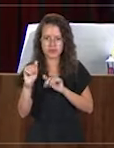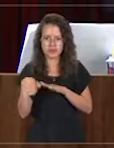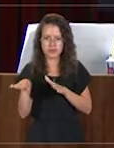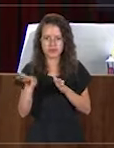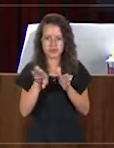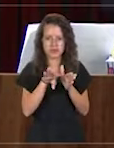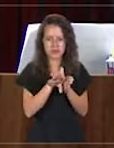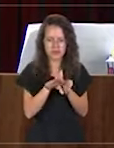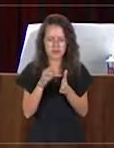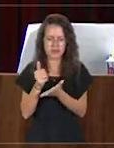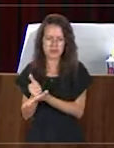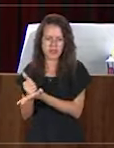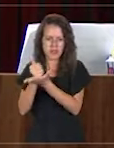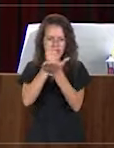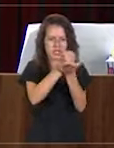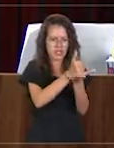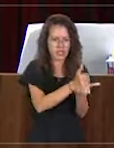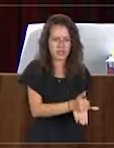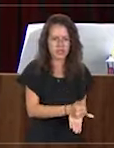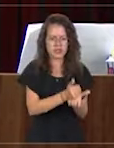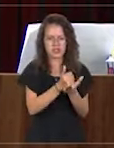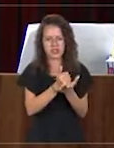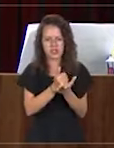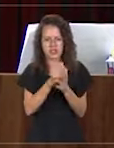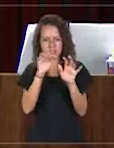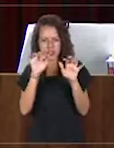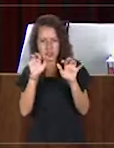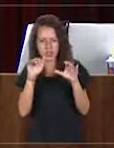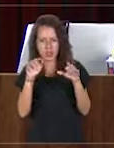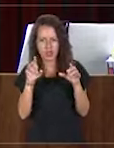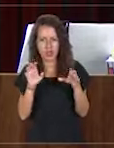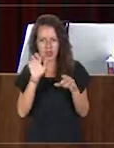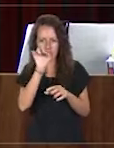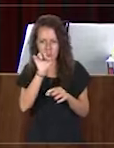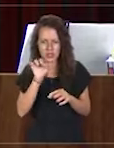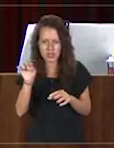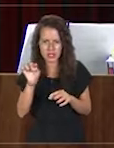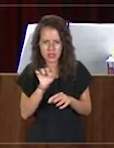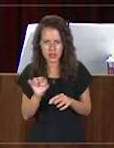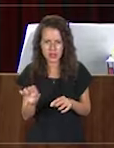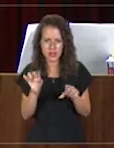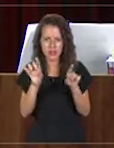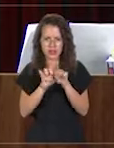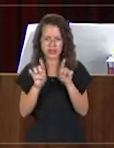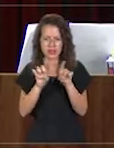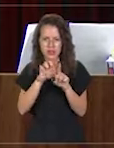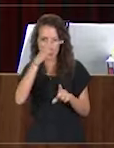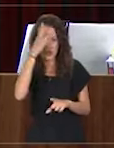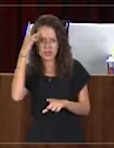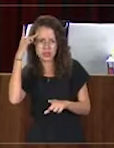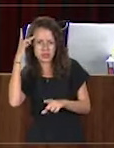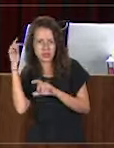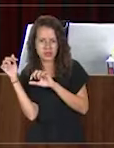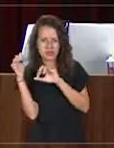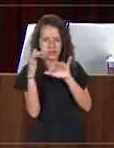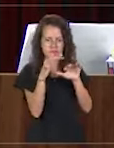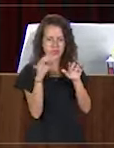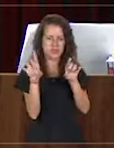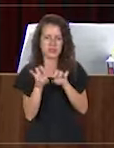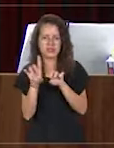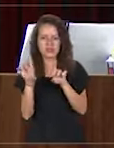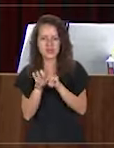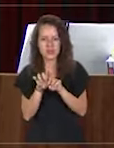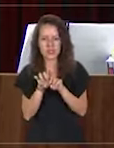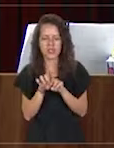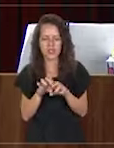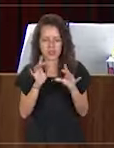de transporte de urnas eletrônicas, pessoas e materiais, principalmente nos locais de difícil acesso. Há